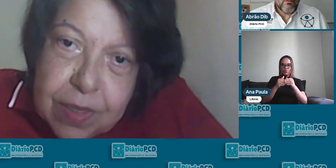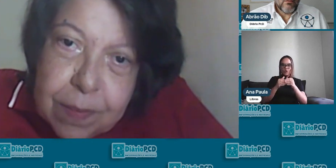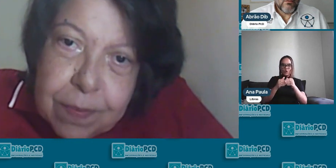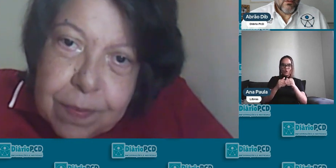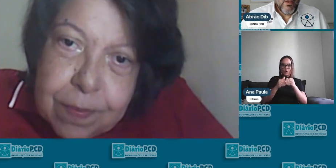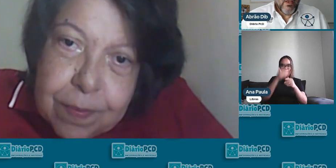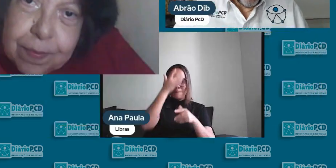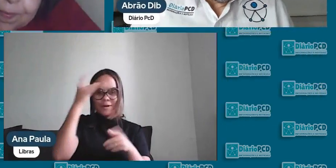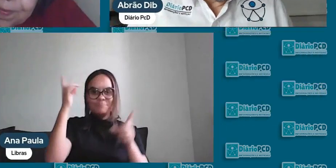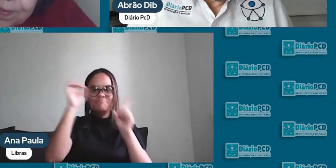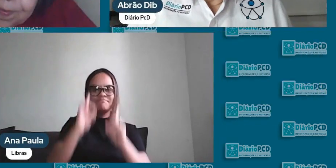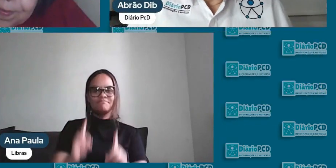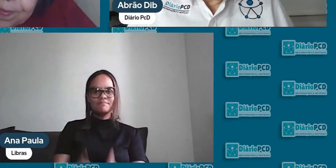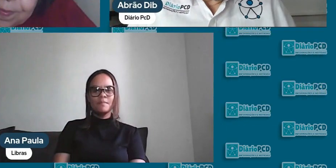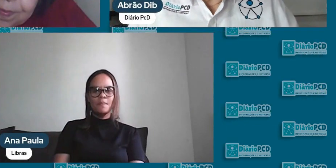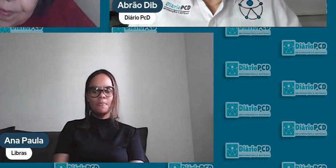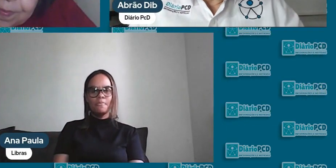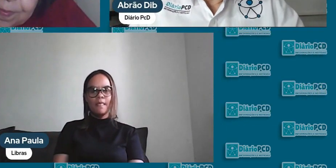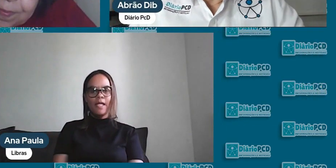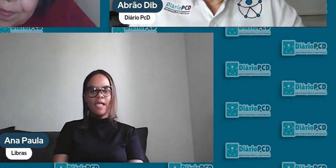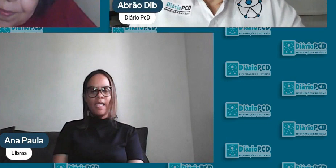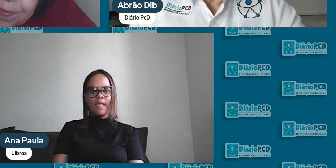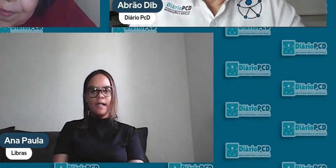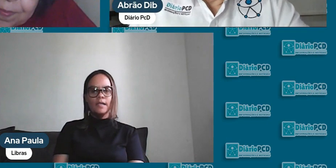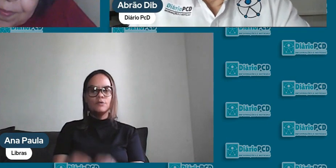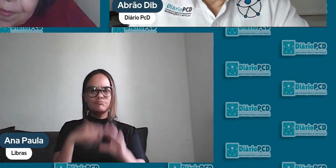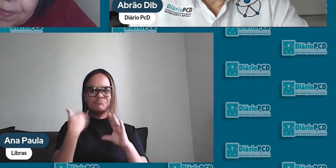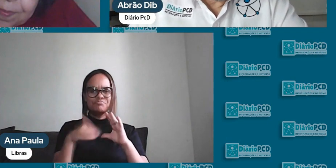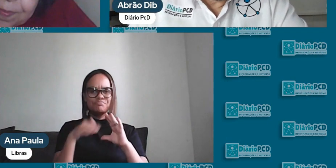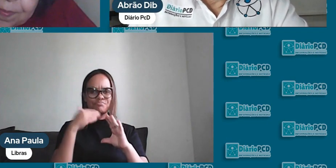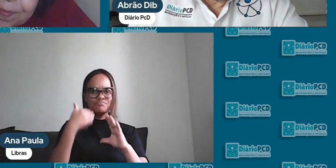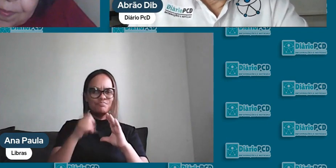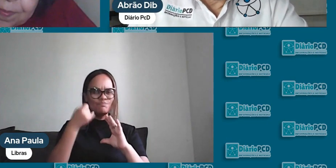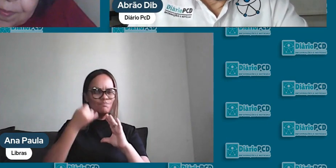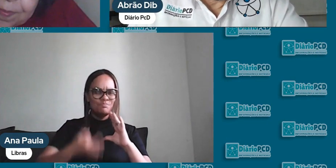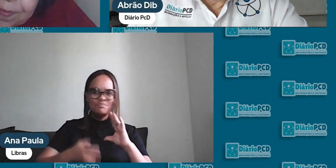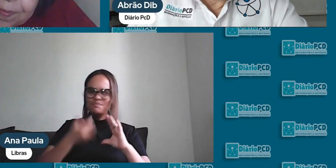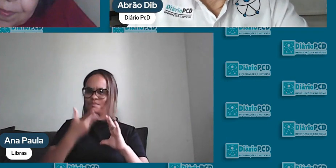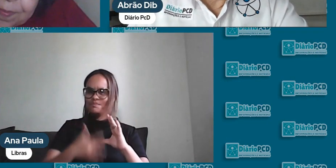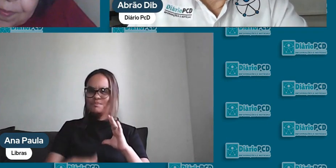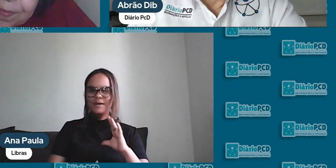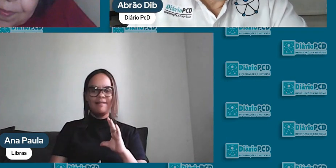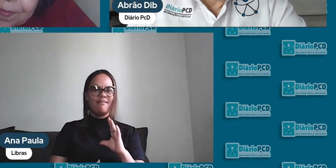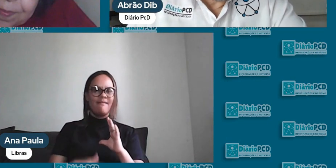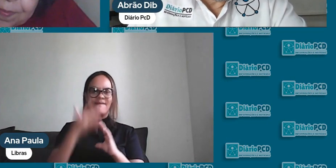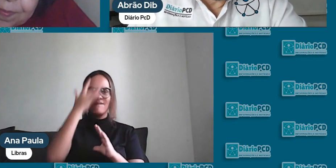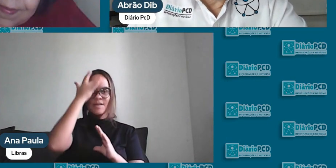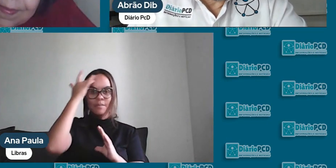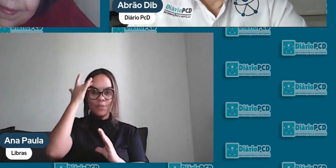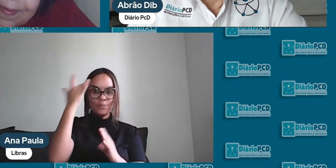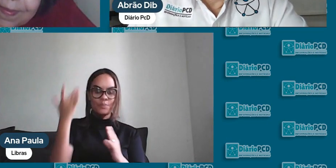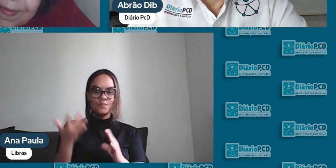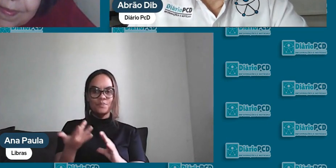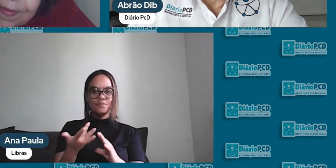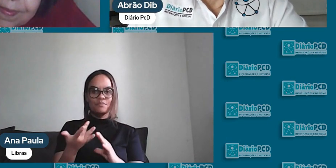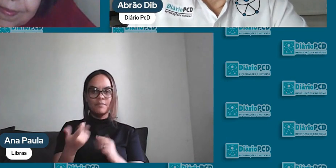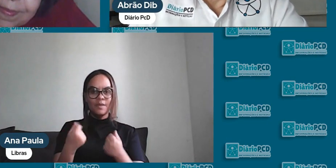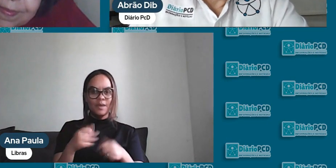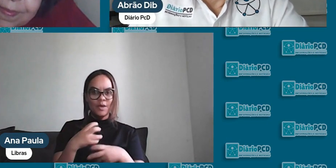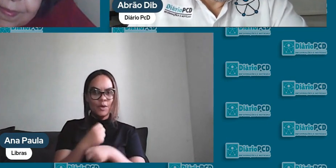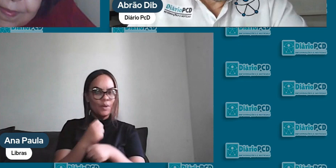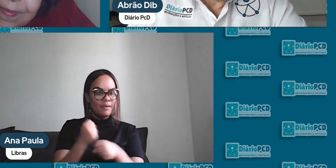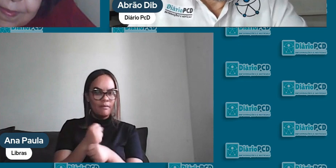deficiência. Eu tive vários comentários, sabe, doutora Isabel, das pessoas dizendo o seguinte: olha, esses números não